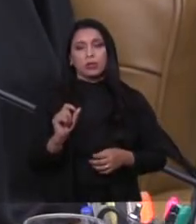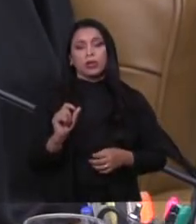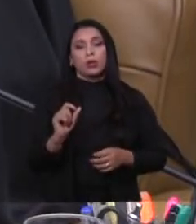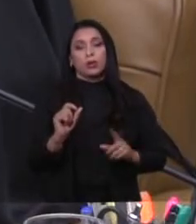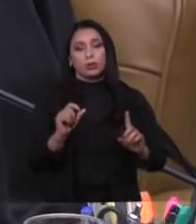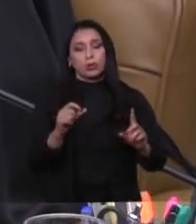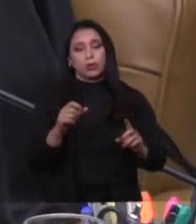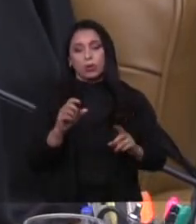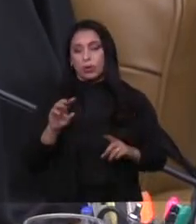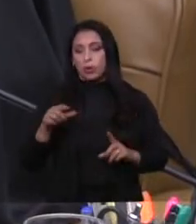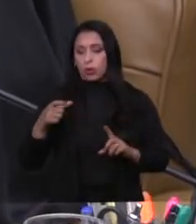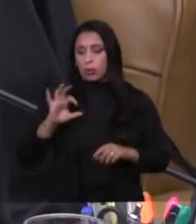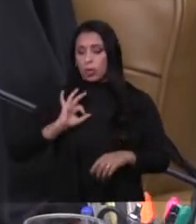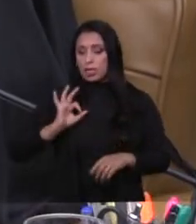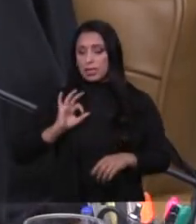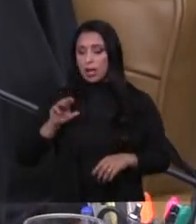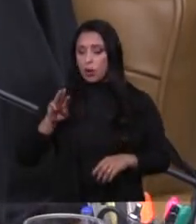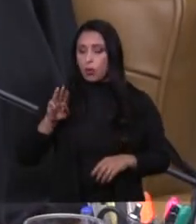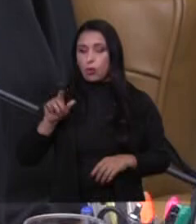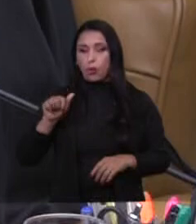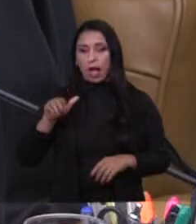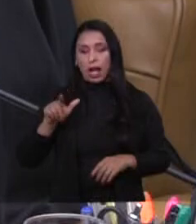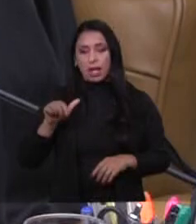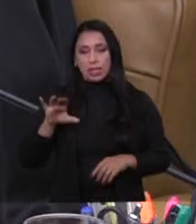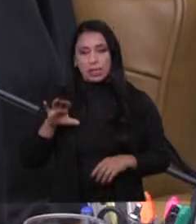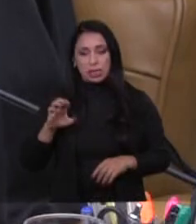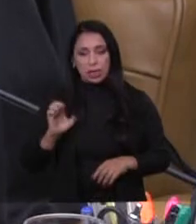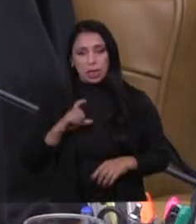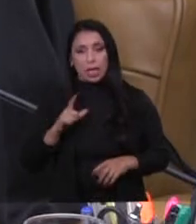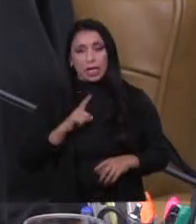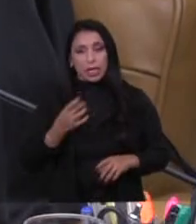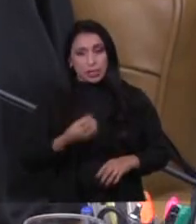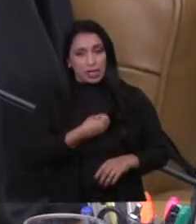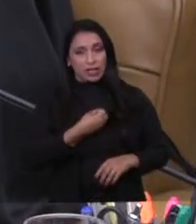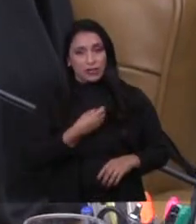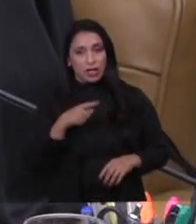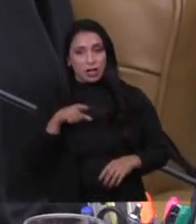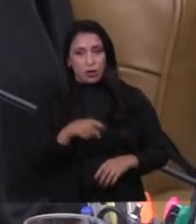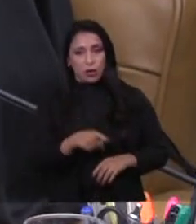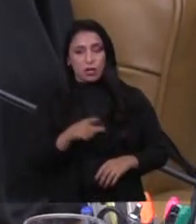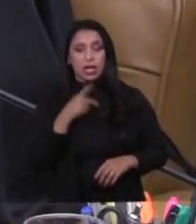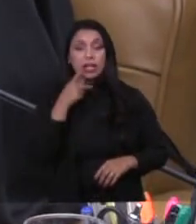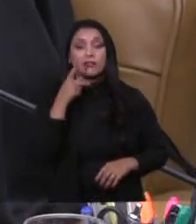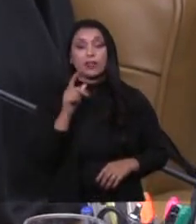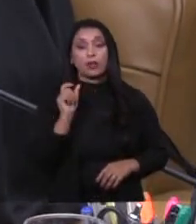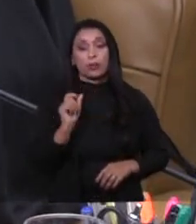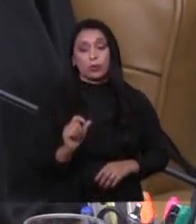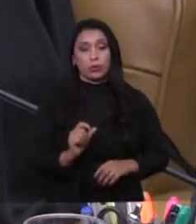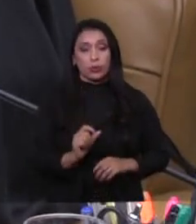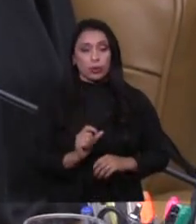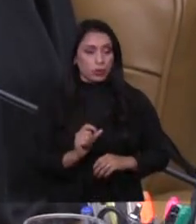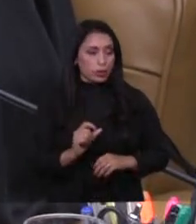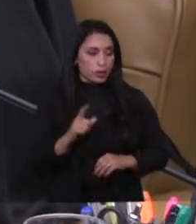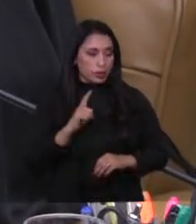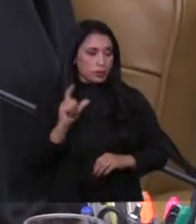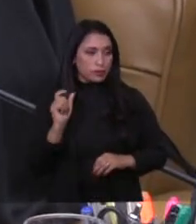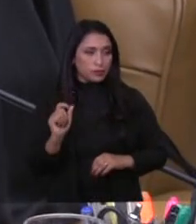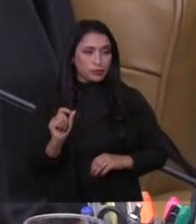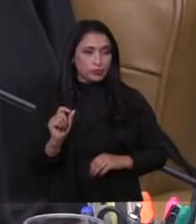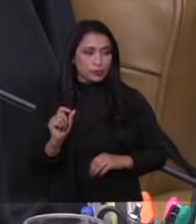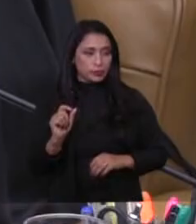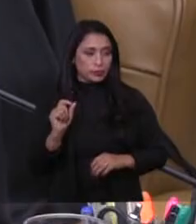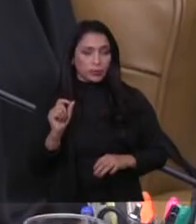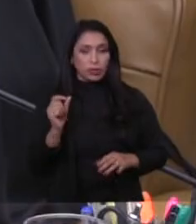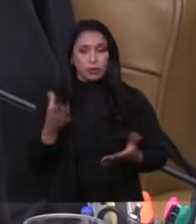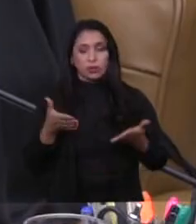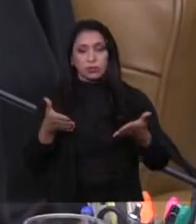que estava de plantão no Senado Federal na tarde dos fatos, o qual afirmou expressamente, referindo-se aos